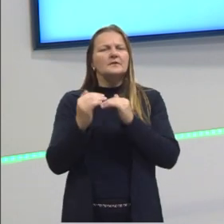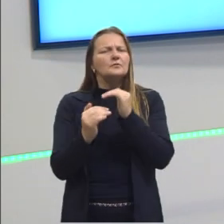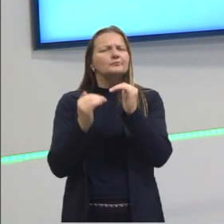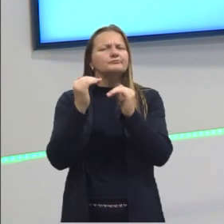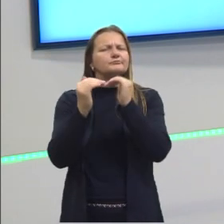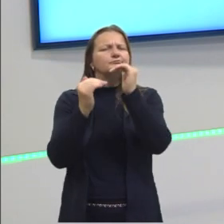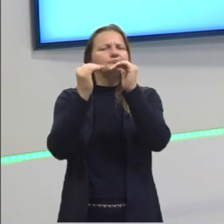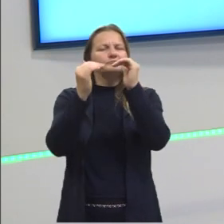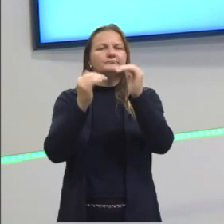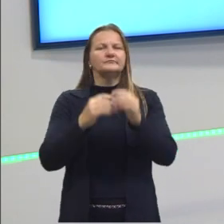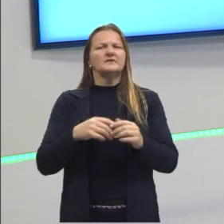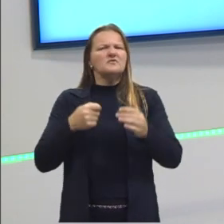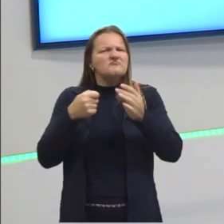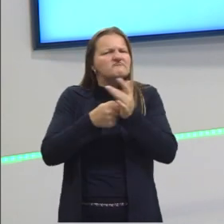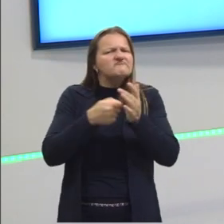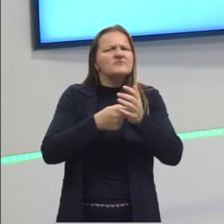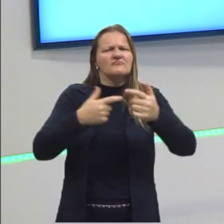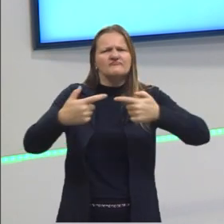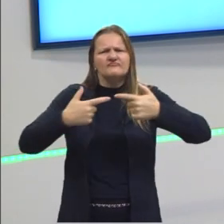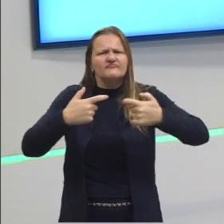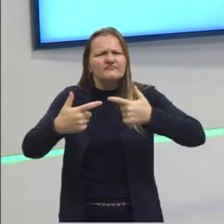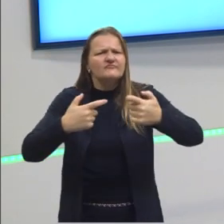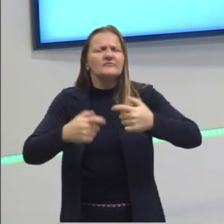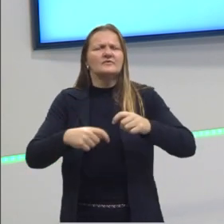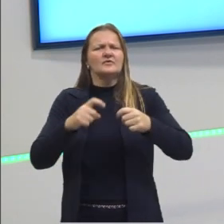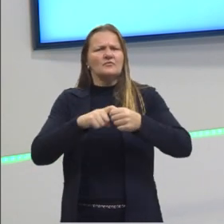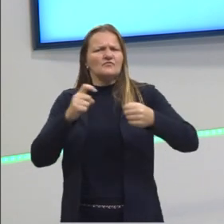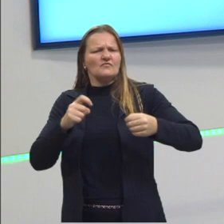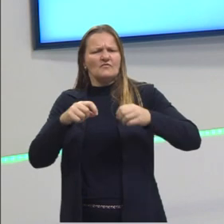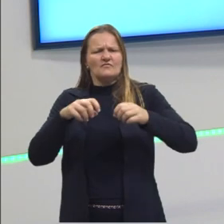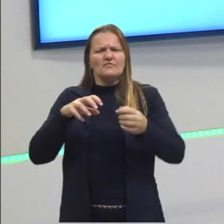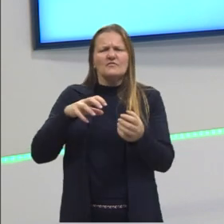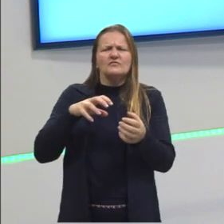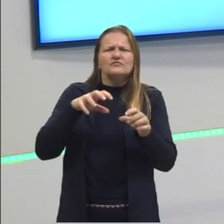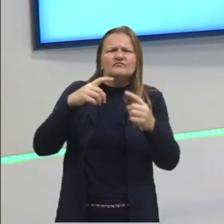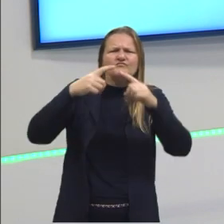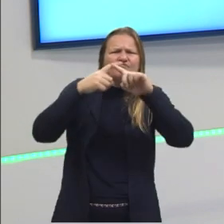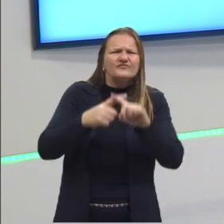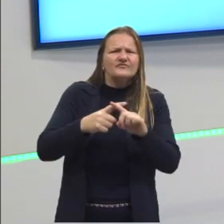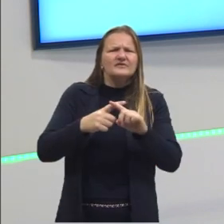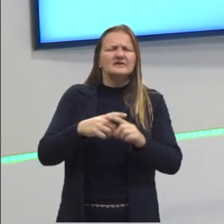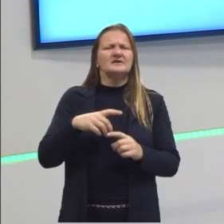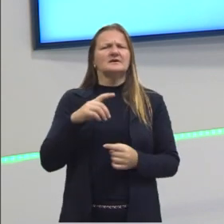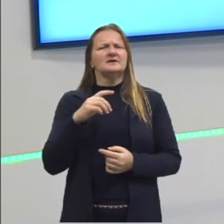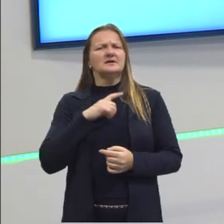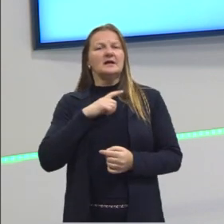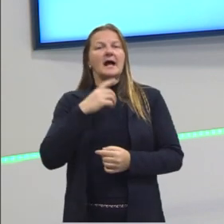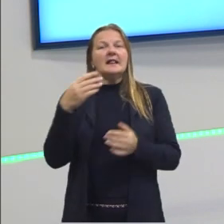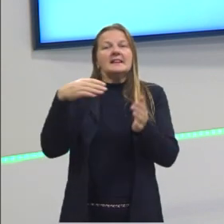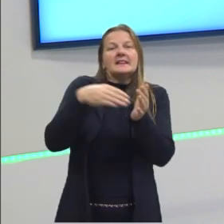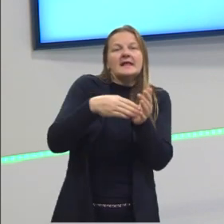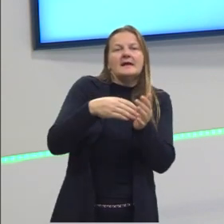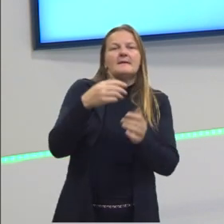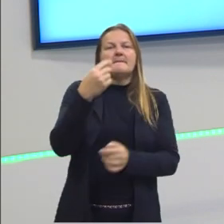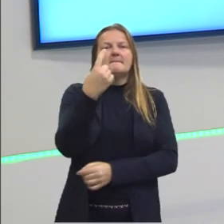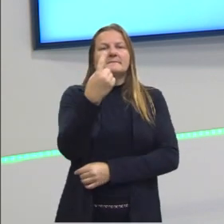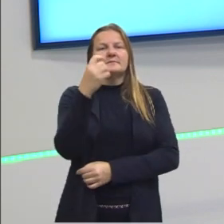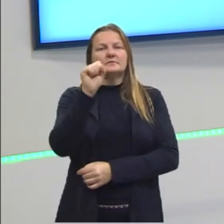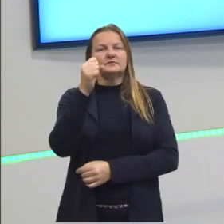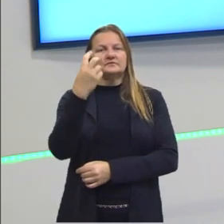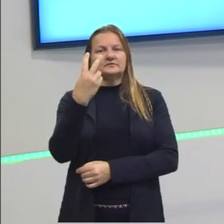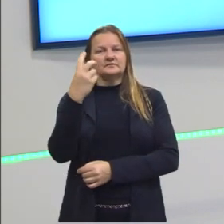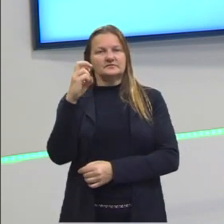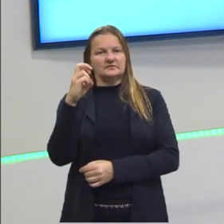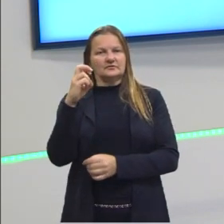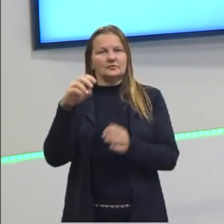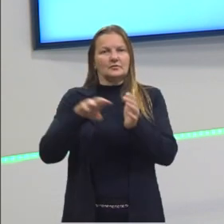teve lutas teve guerras teve disputas diplomáticas até 1825 para garantir as